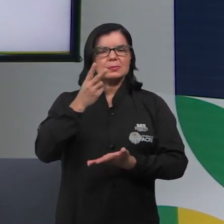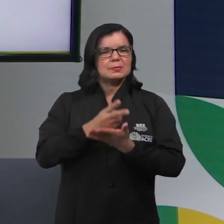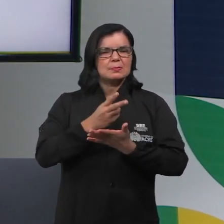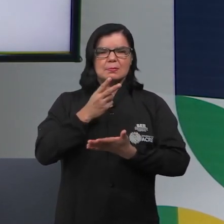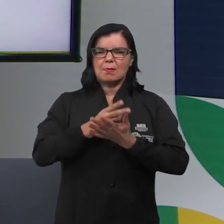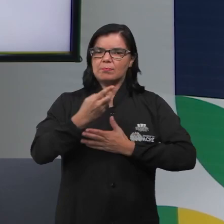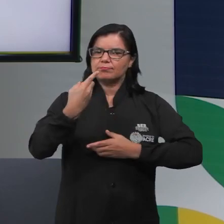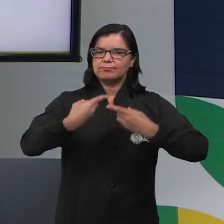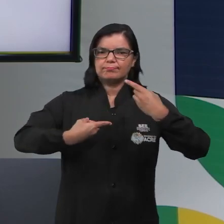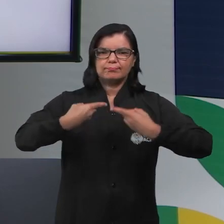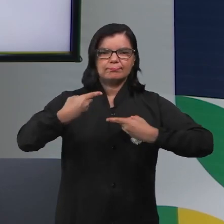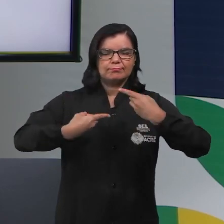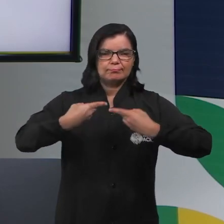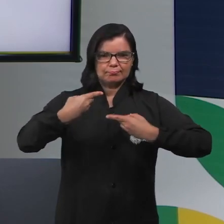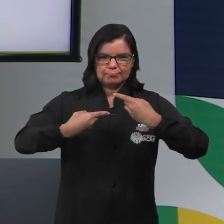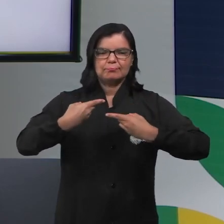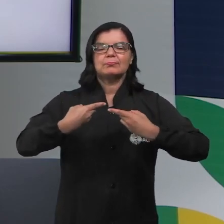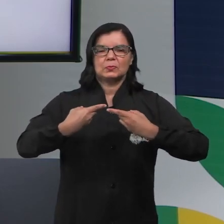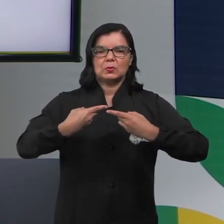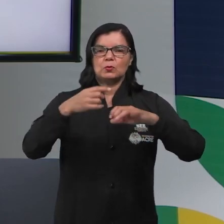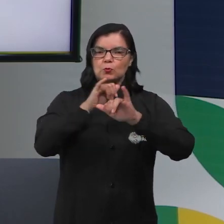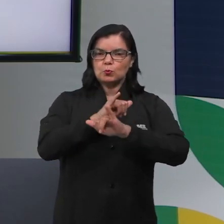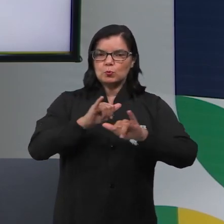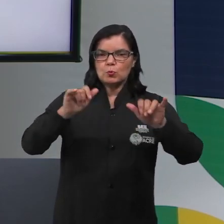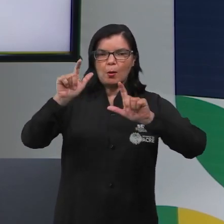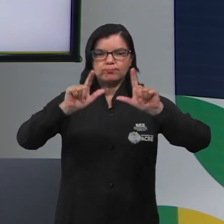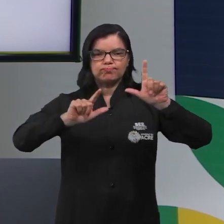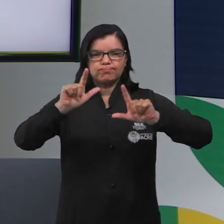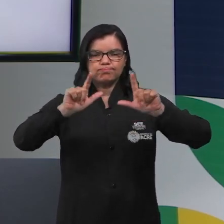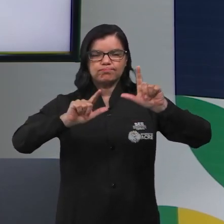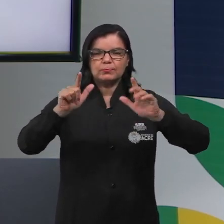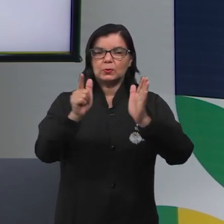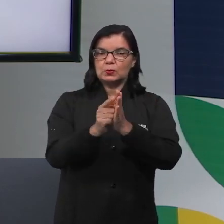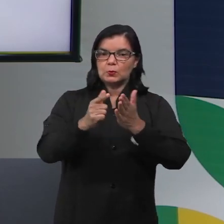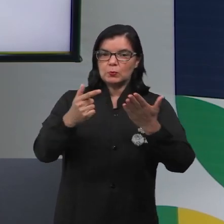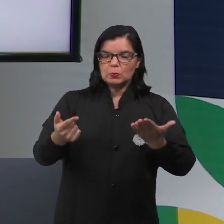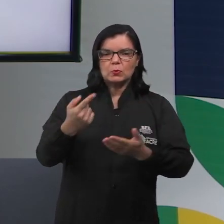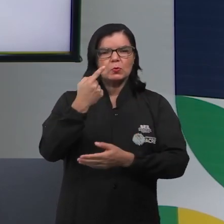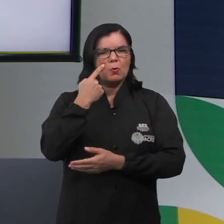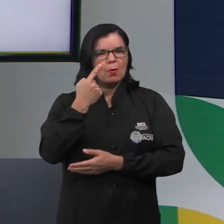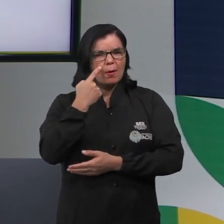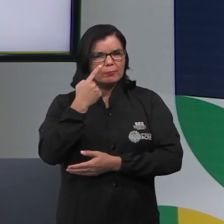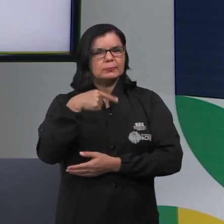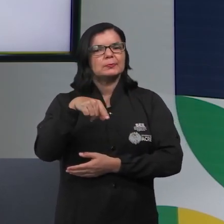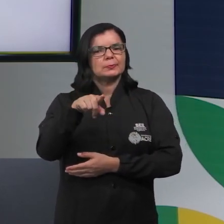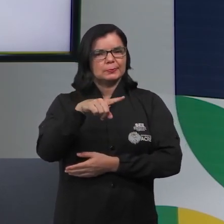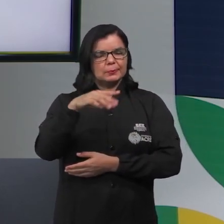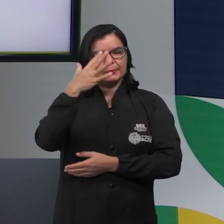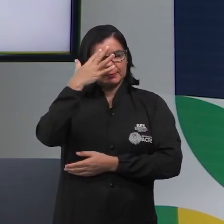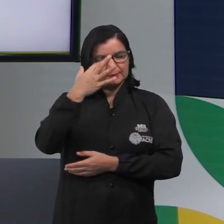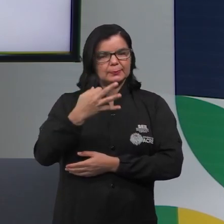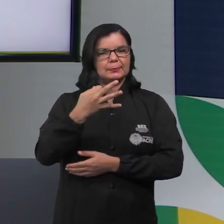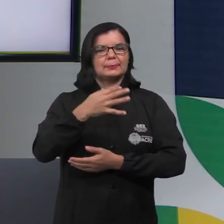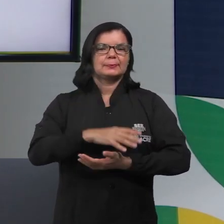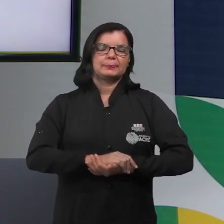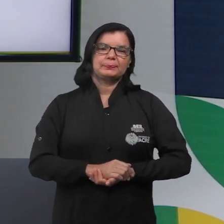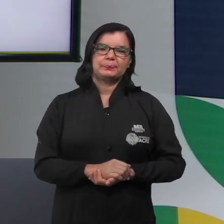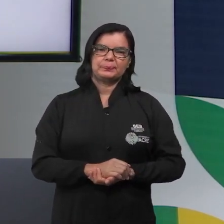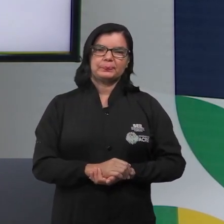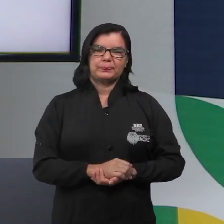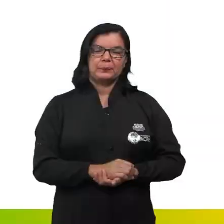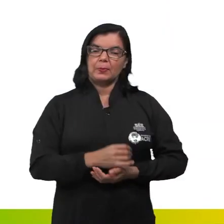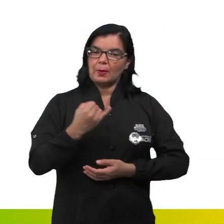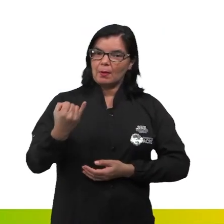constantemente discutido nos veículos de informação, imprensa, jornais. Você já ouviu falar sobre isso? Eu tenho certeza.